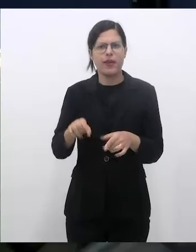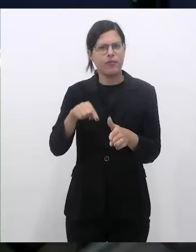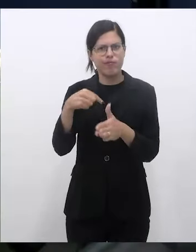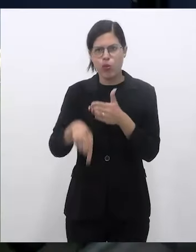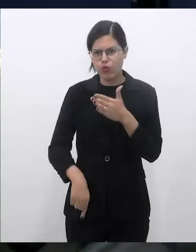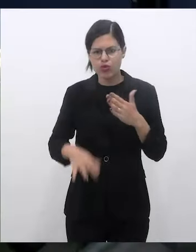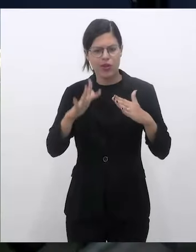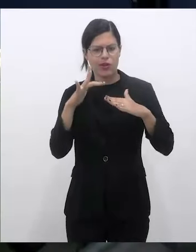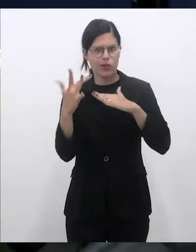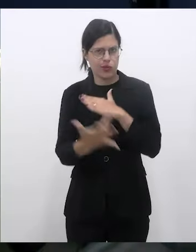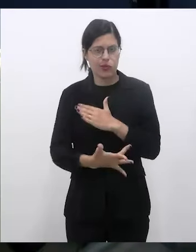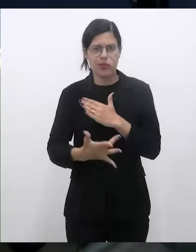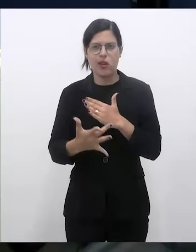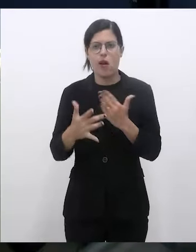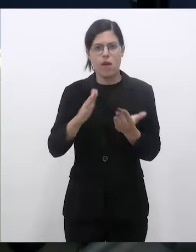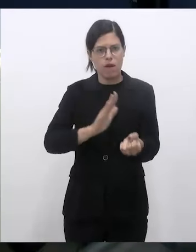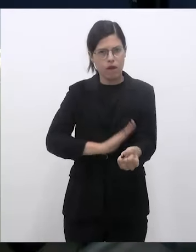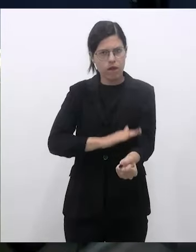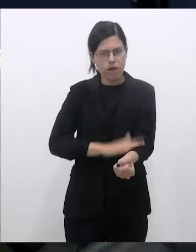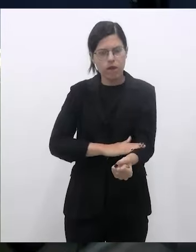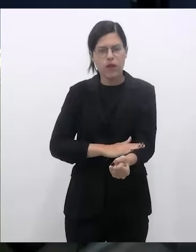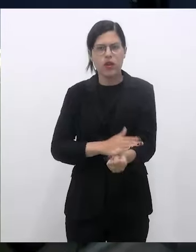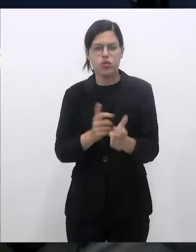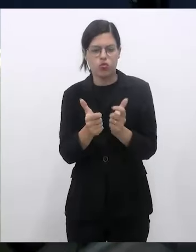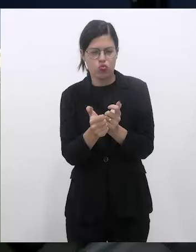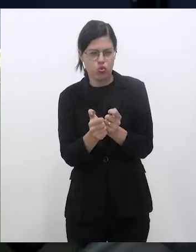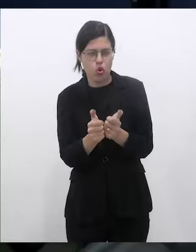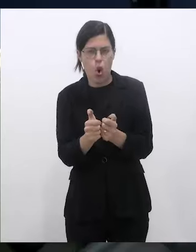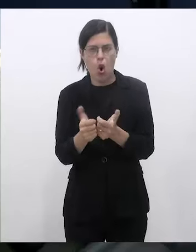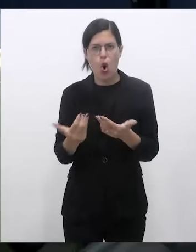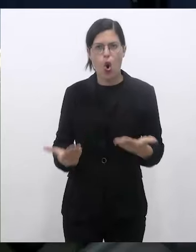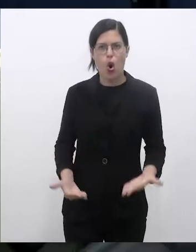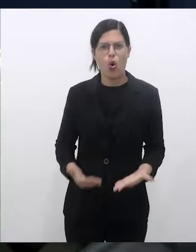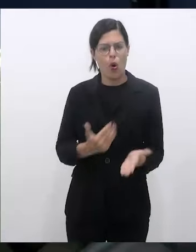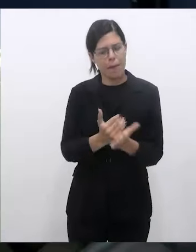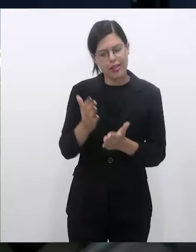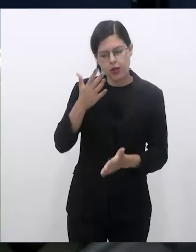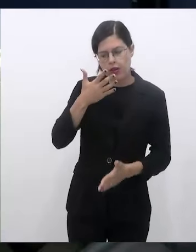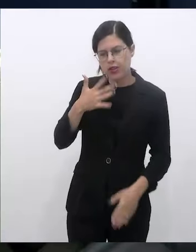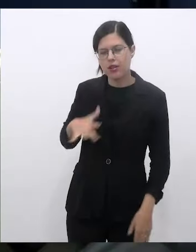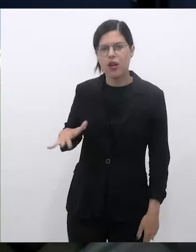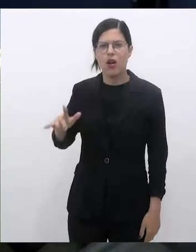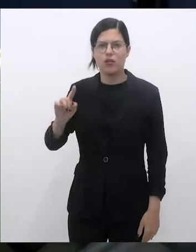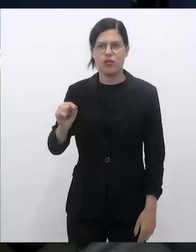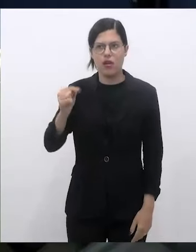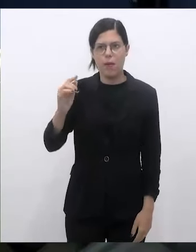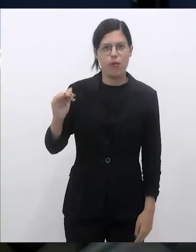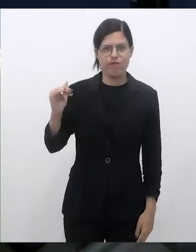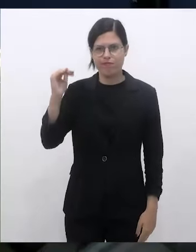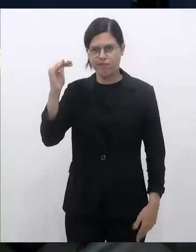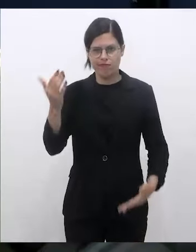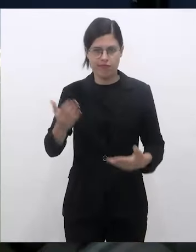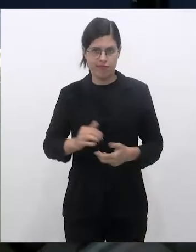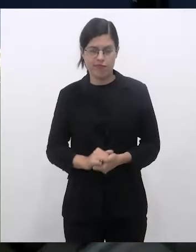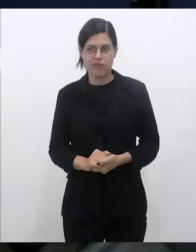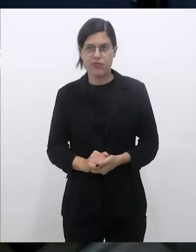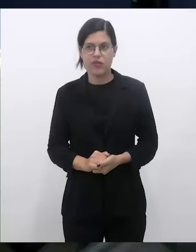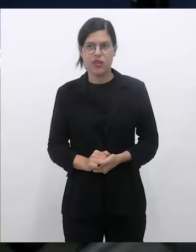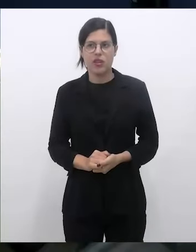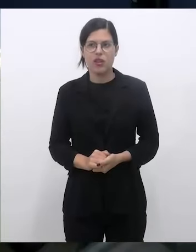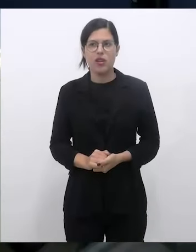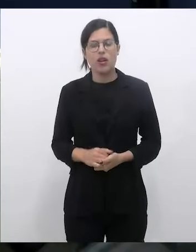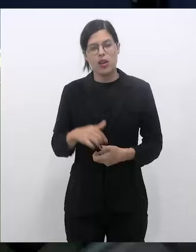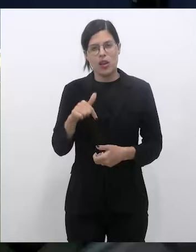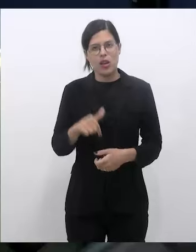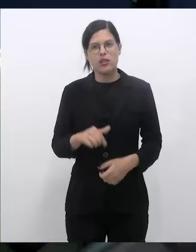enfim... Esse tipo de vício, esses joguinhos que começam com as crianças, os Roblox da vida, que vão surgindo, daqui a pouquinho.